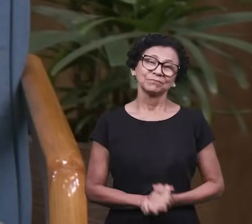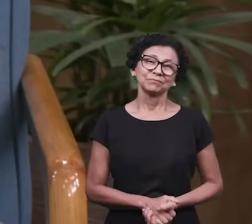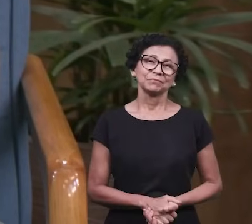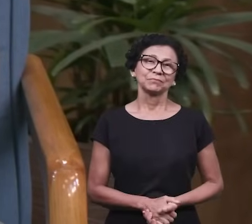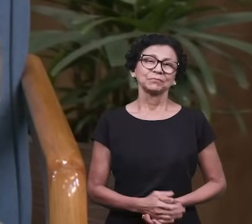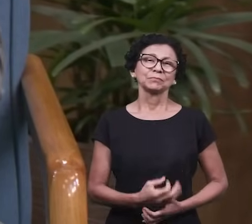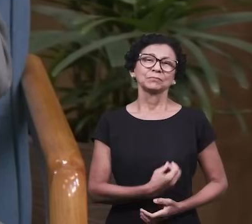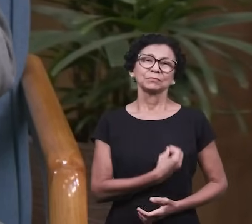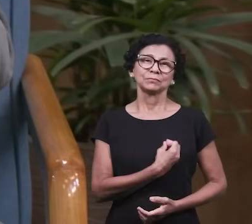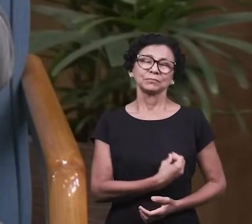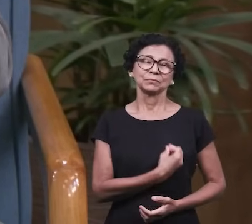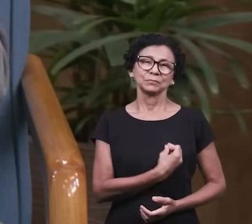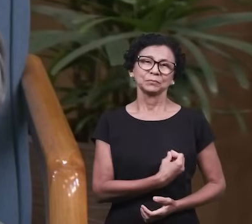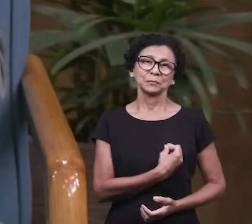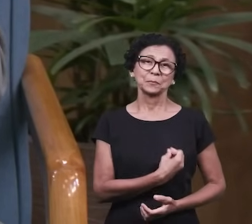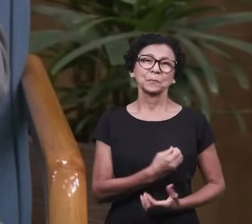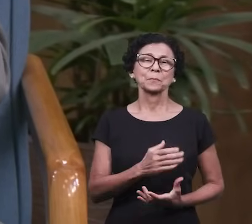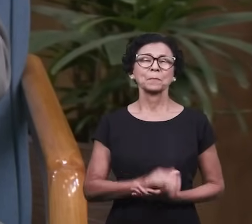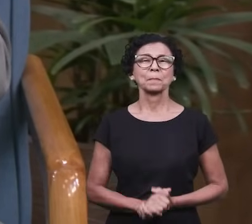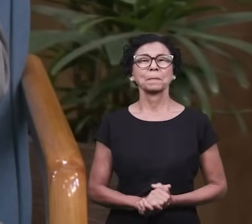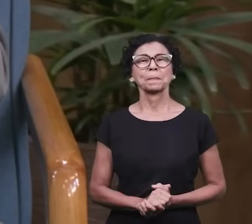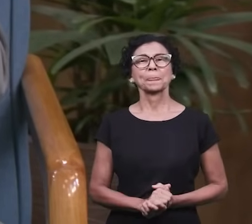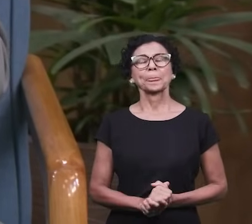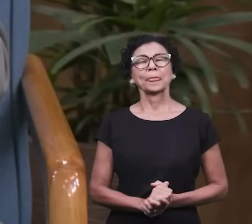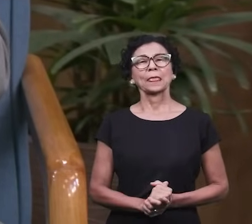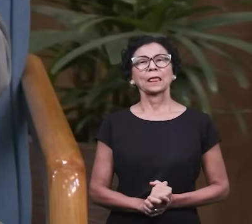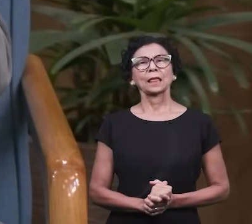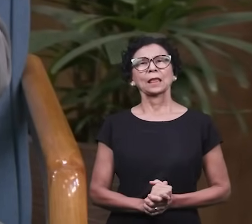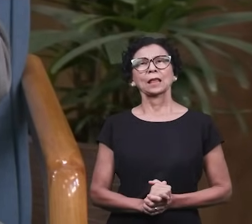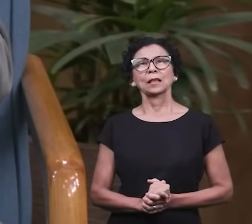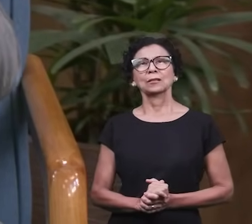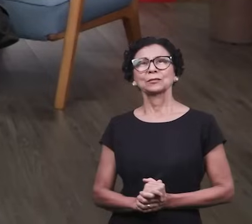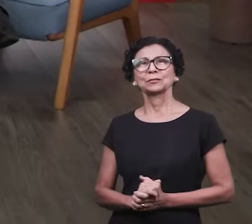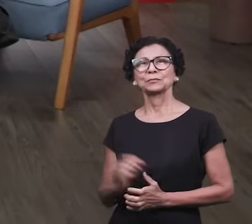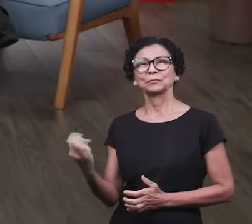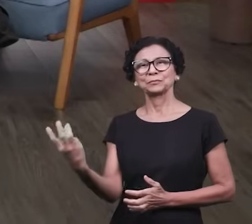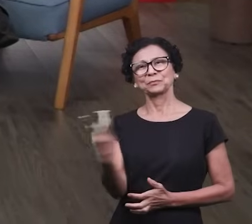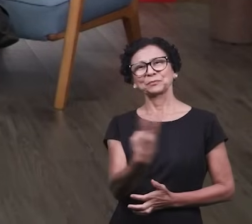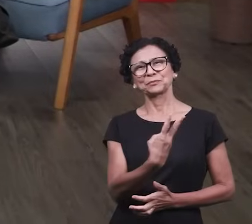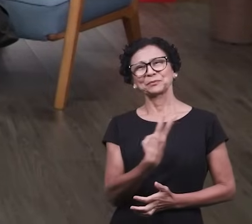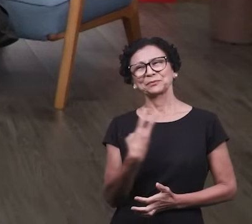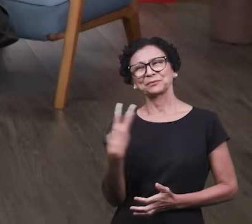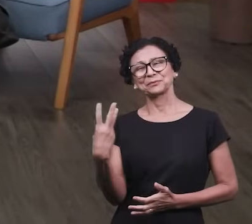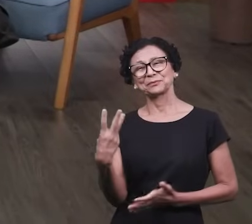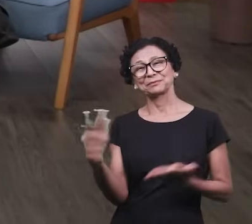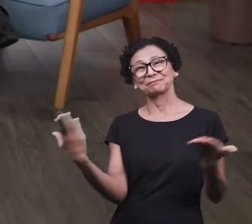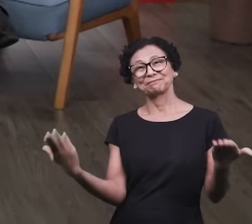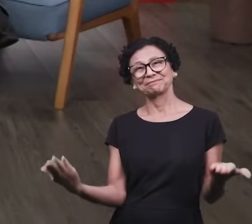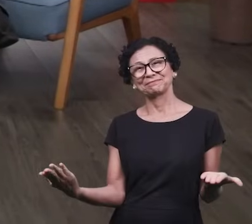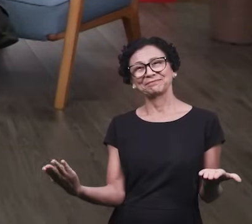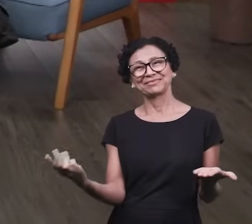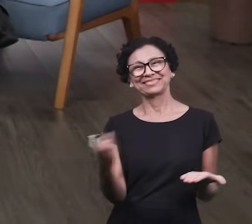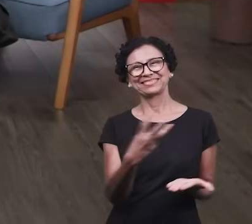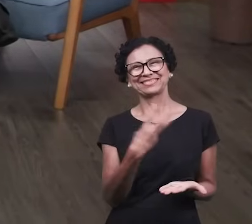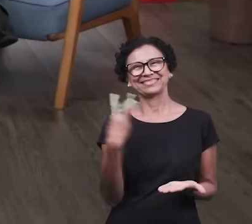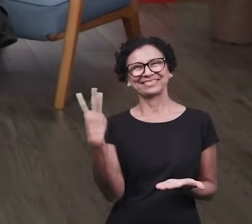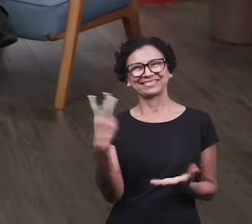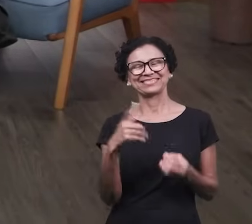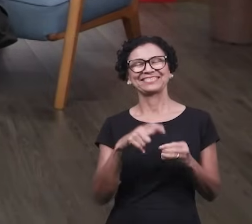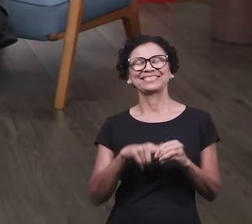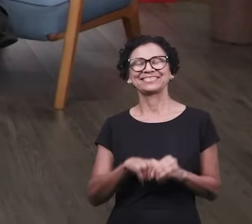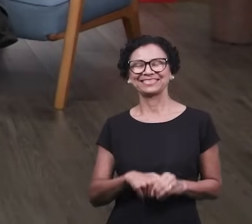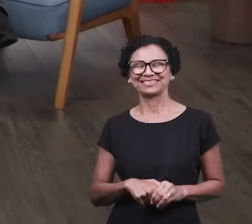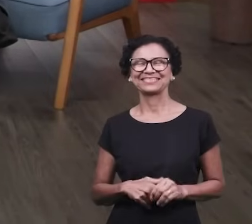lado, participando conosco dessa conversa. Conosco quem? Conosco, hoje estamos de volta o time todo,